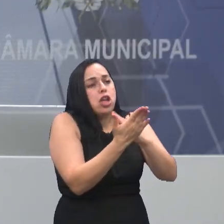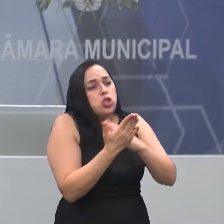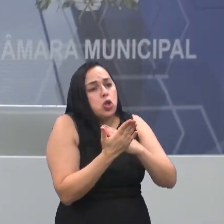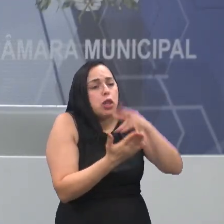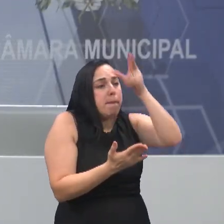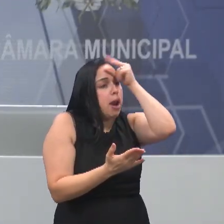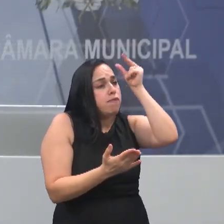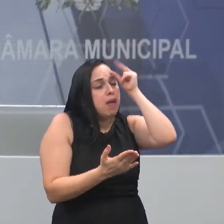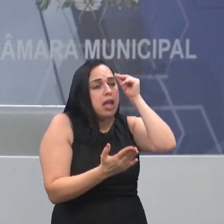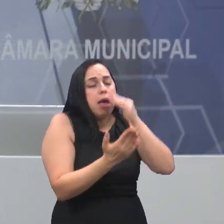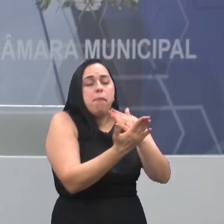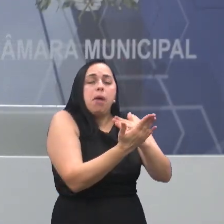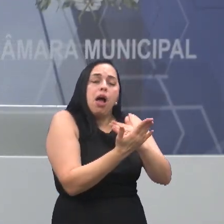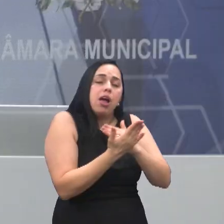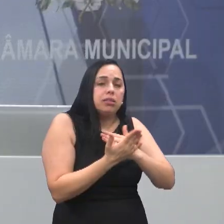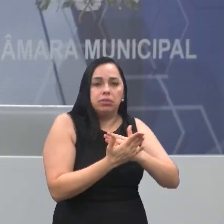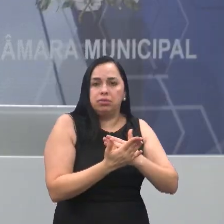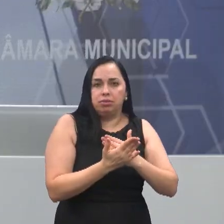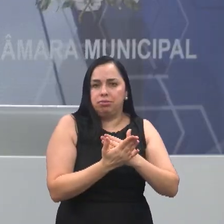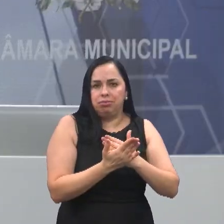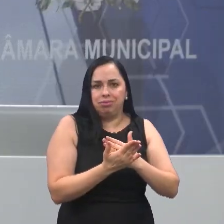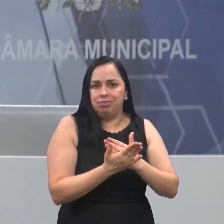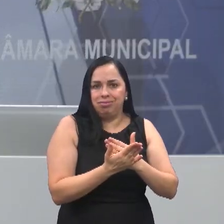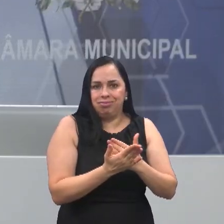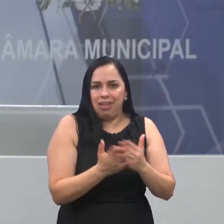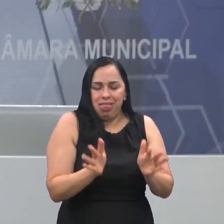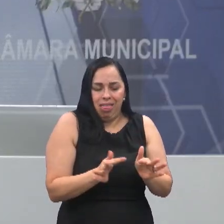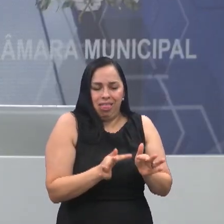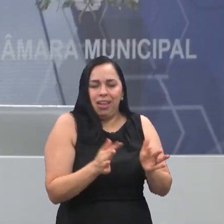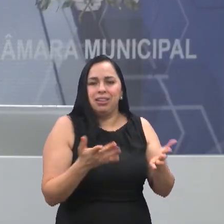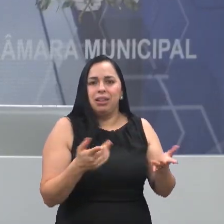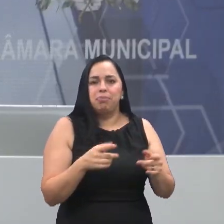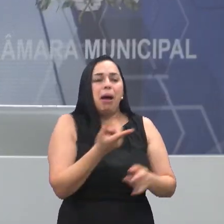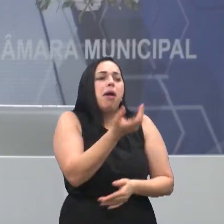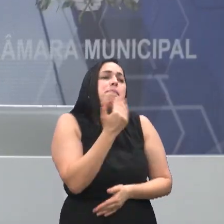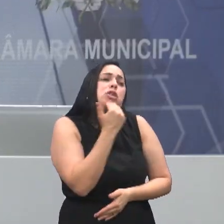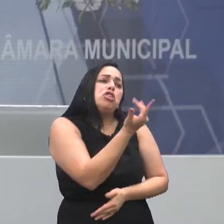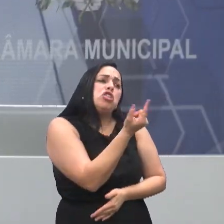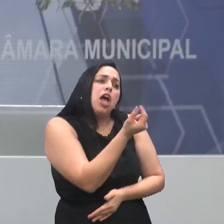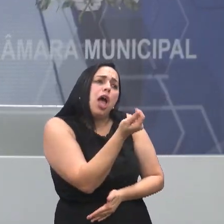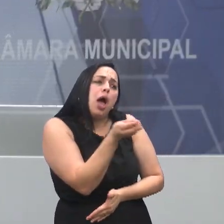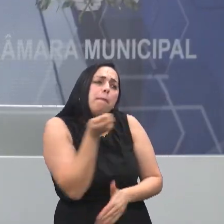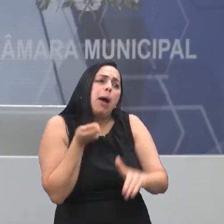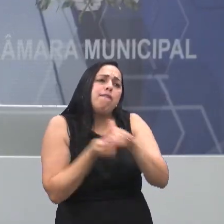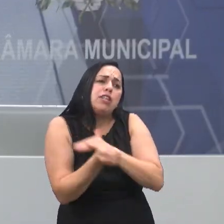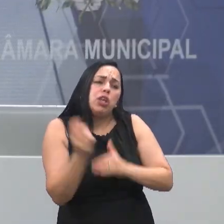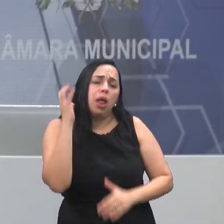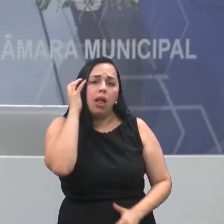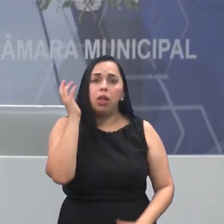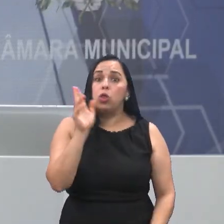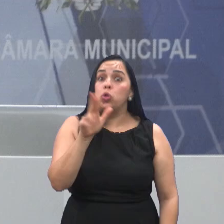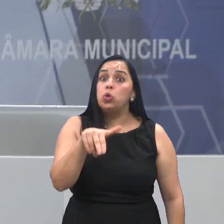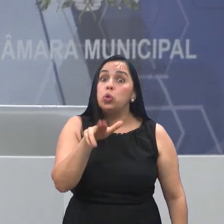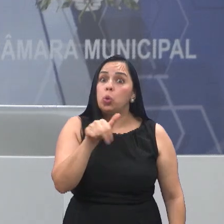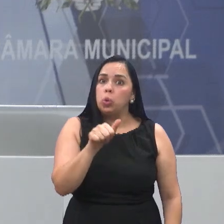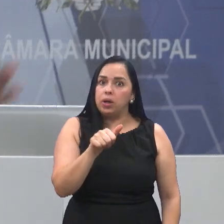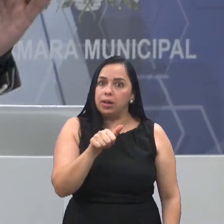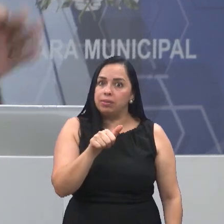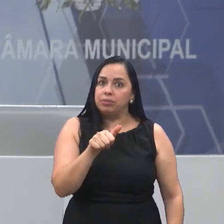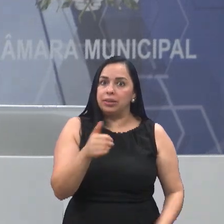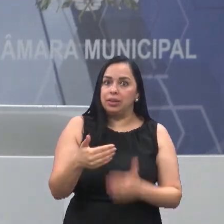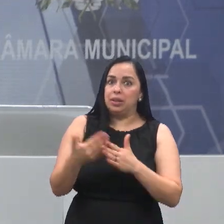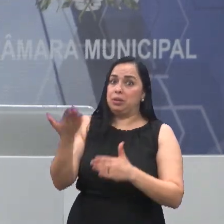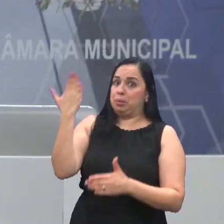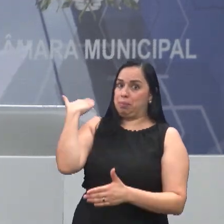Nunca me prestei a esse tipo de serviço, nem para colocar verba na emissora. Quando pedi, nem sendo vereador, o